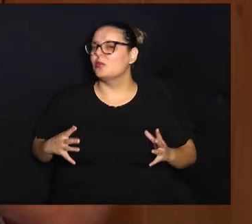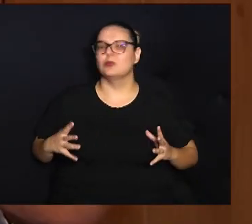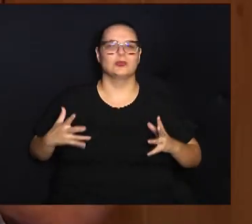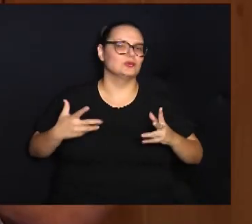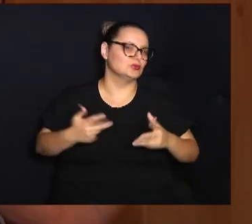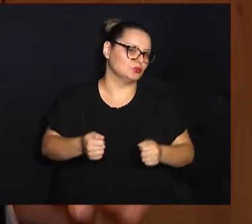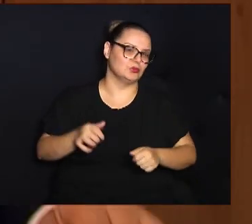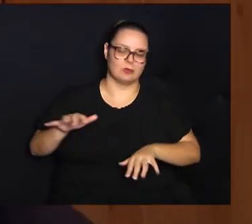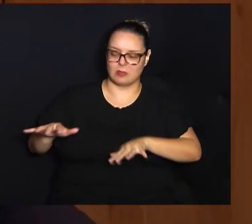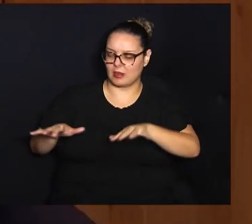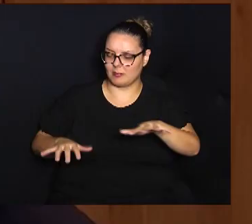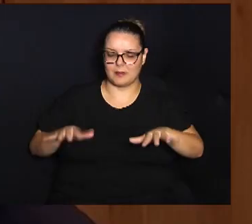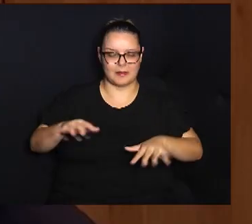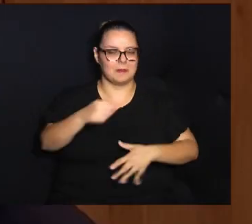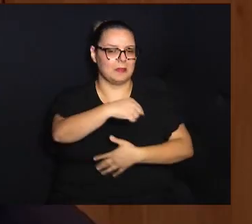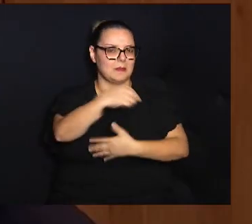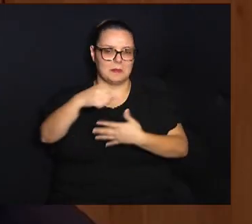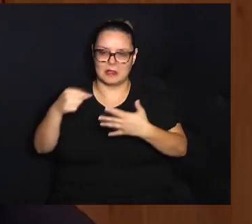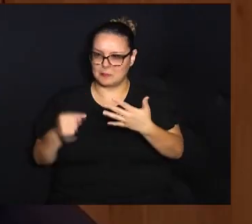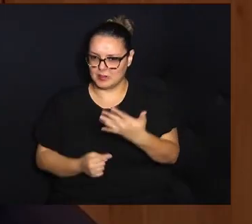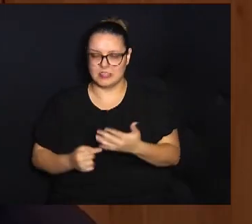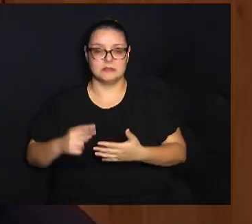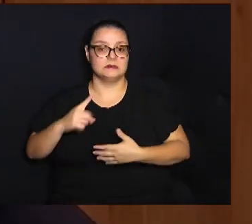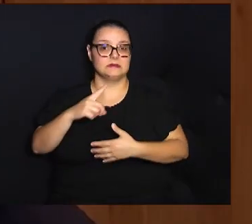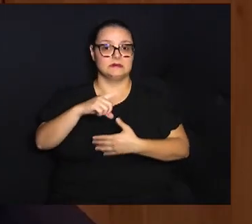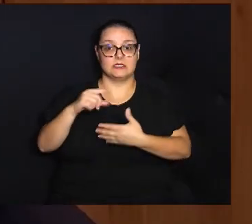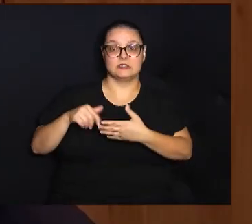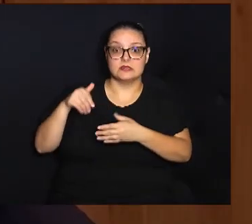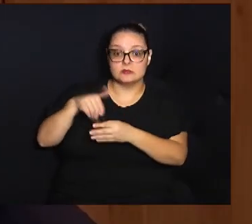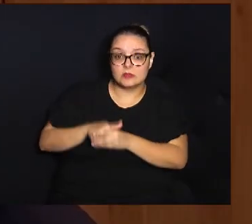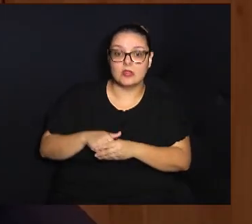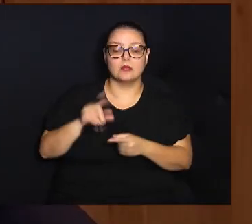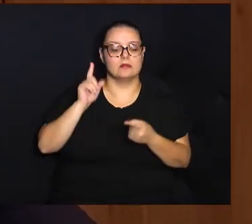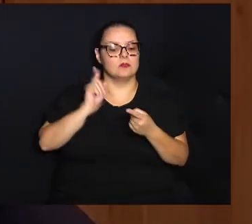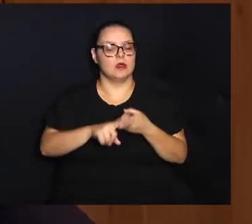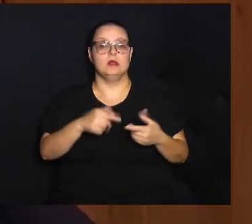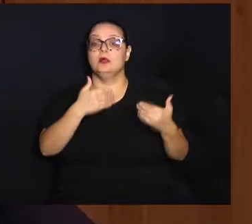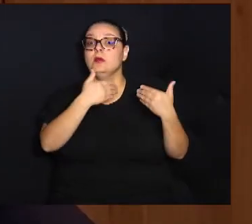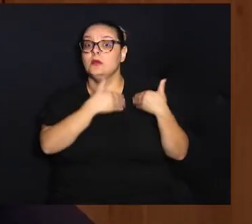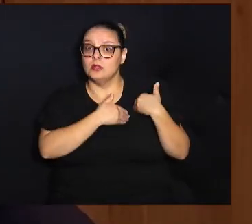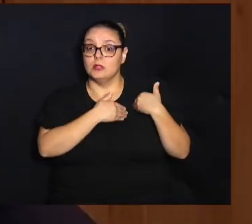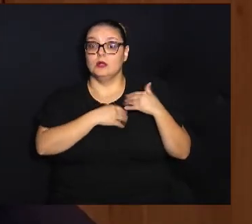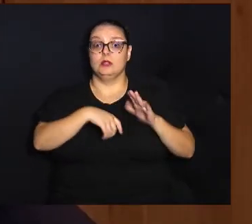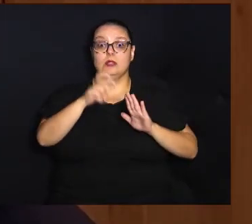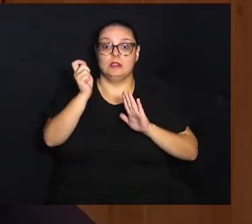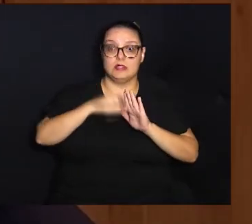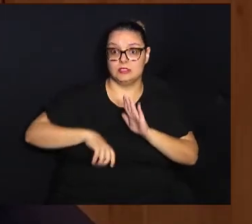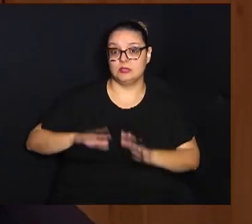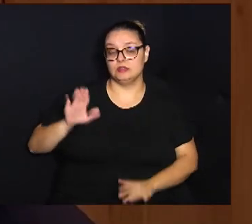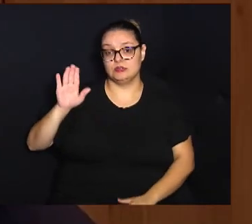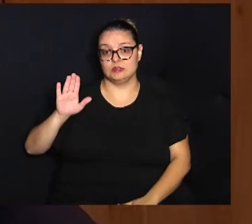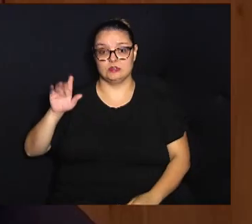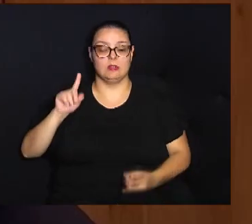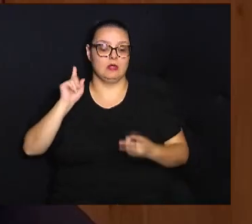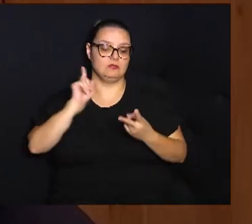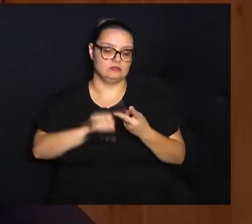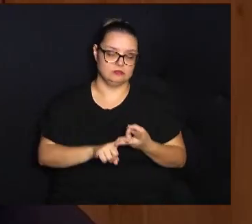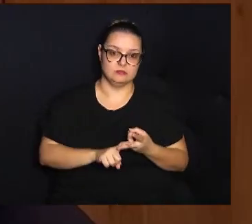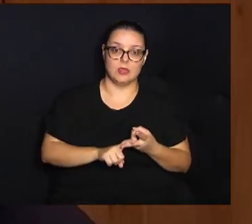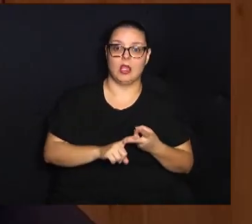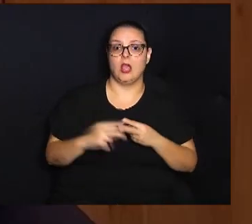ângulos das eleições. Ela era responsável pelo registro de candidatos, ela era responsável